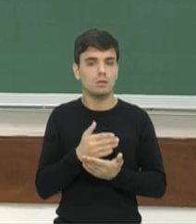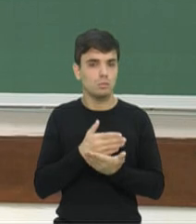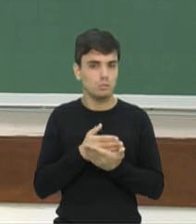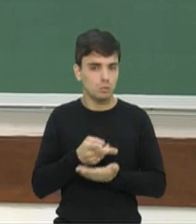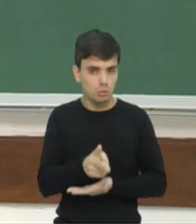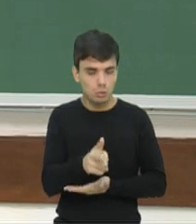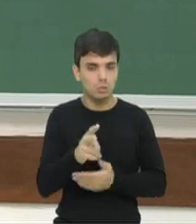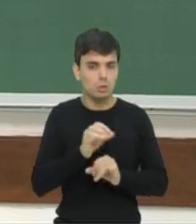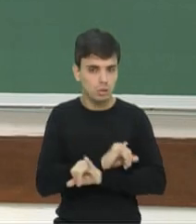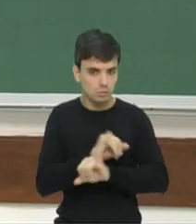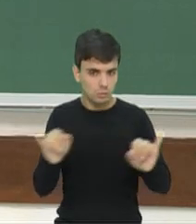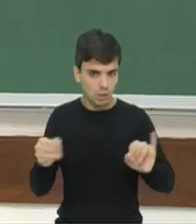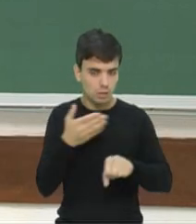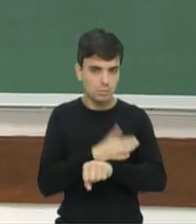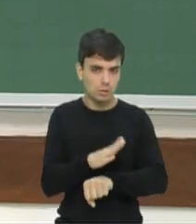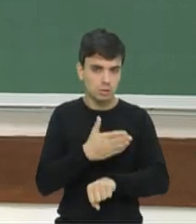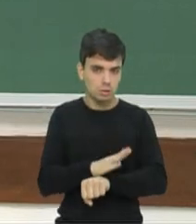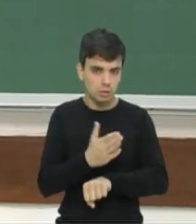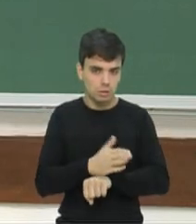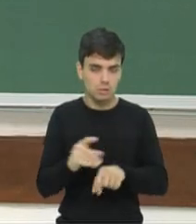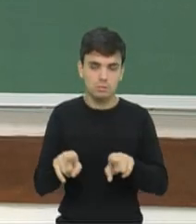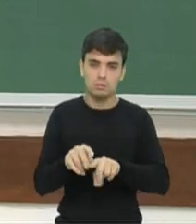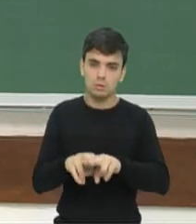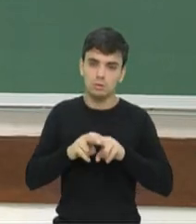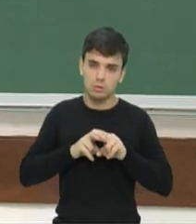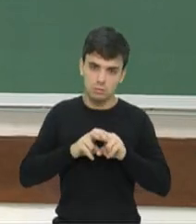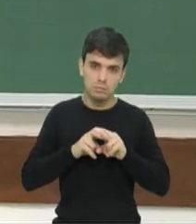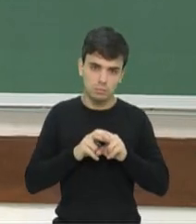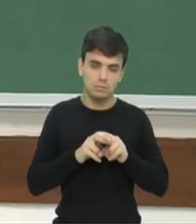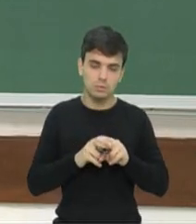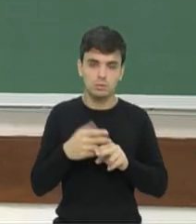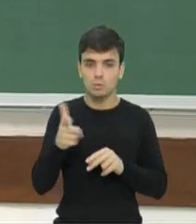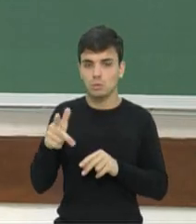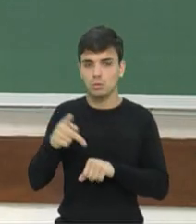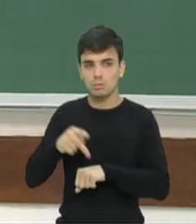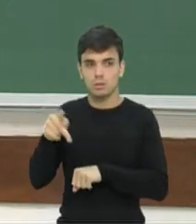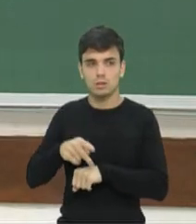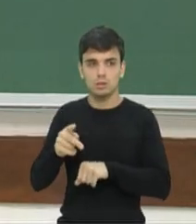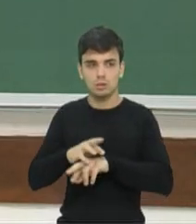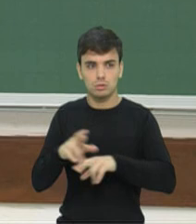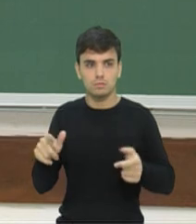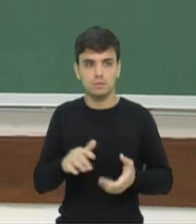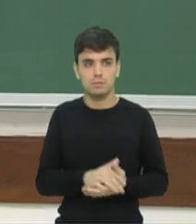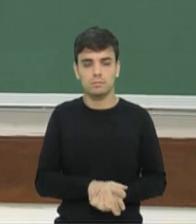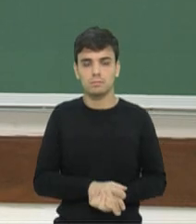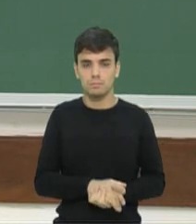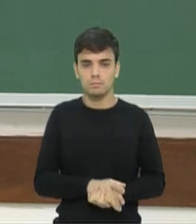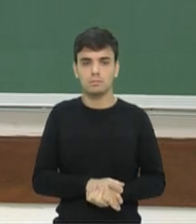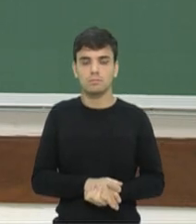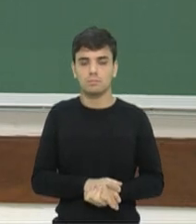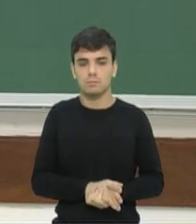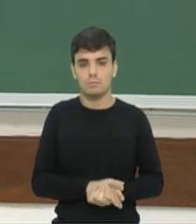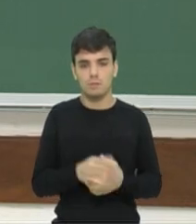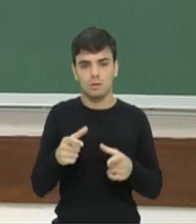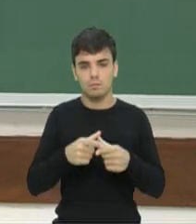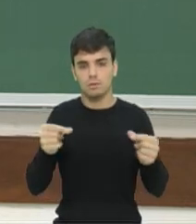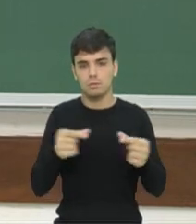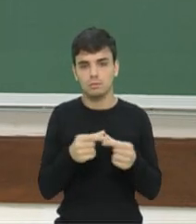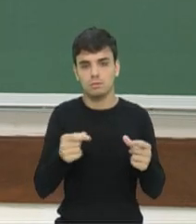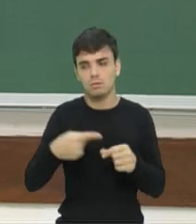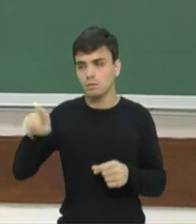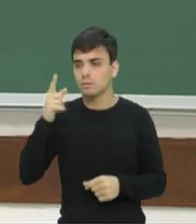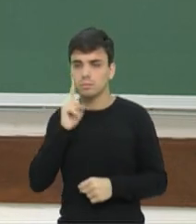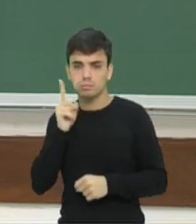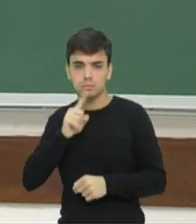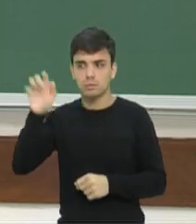continuou sendo praticada, e ali começa a sua divulgação também para outros países, fora, além do Japão, né? Então vai para os Estados Unidos,